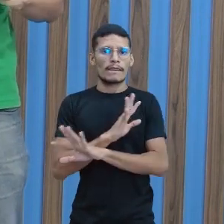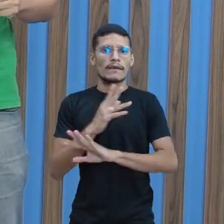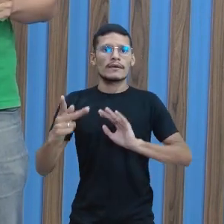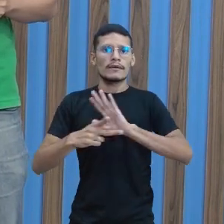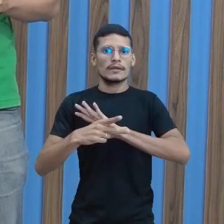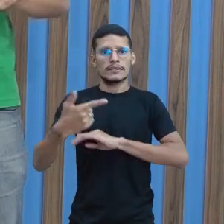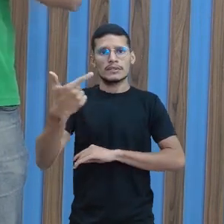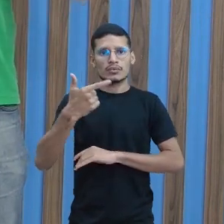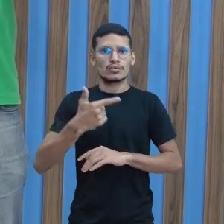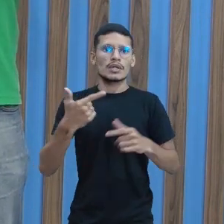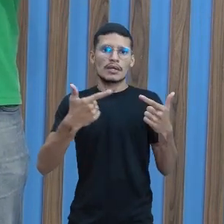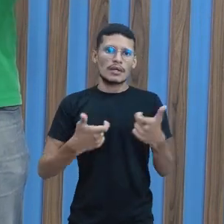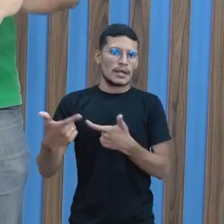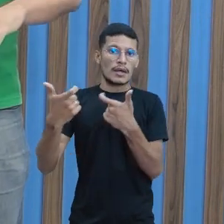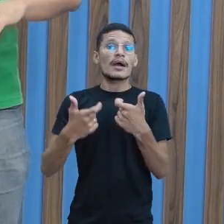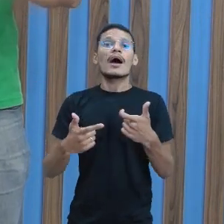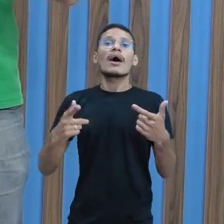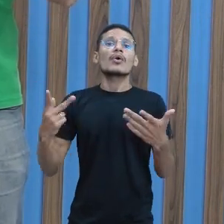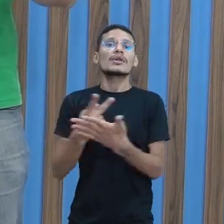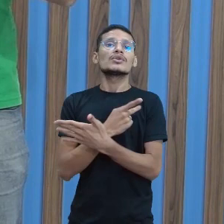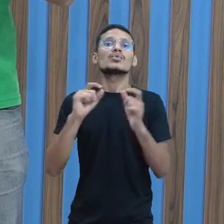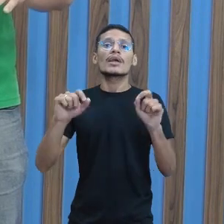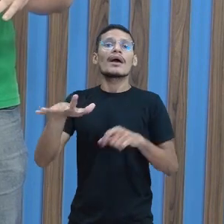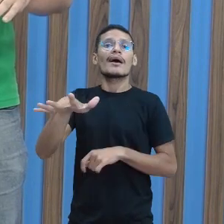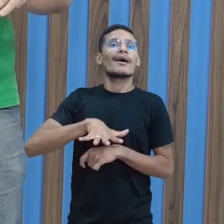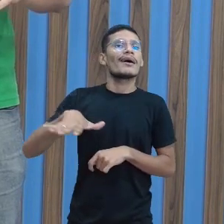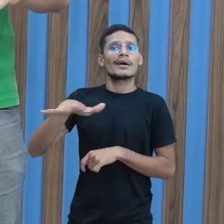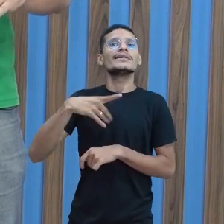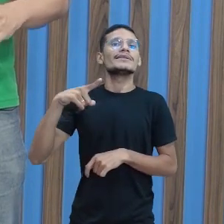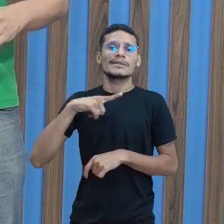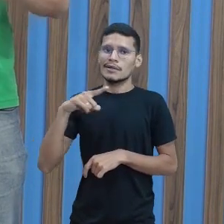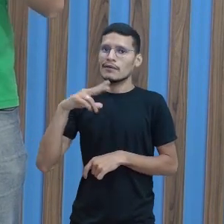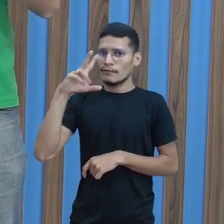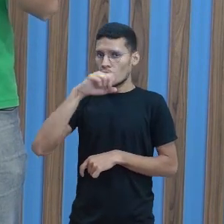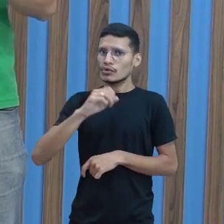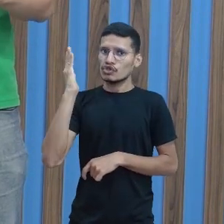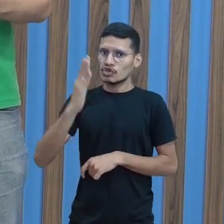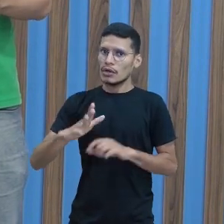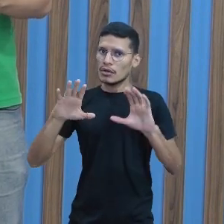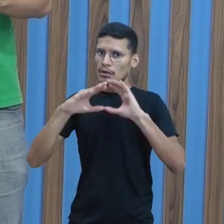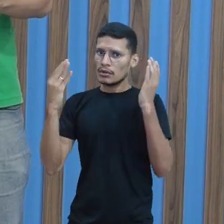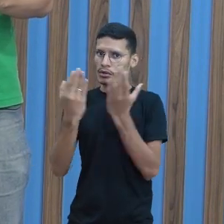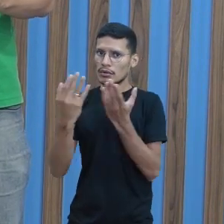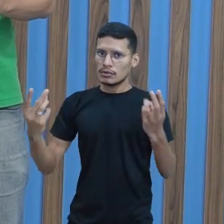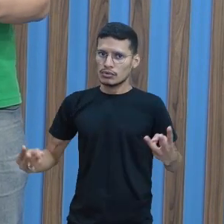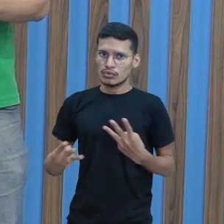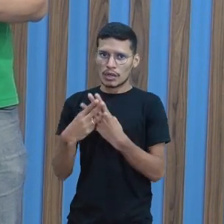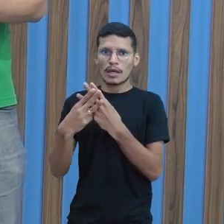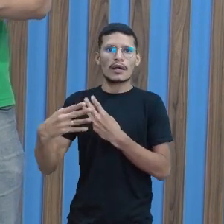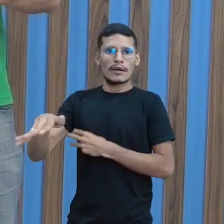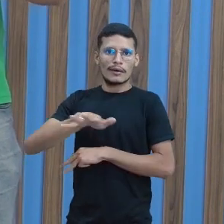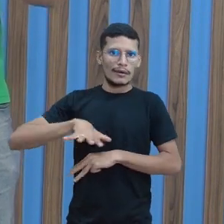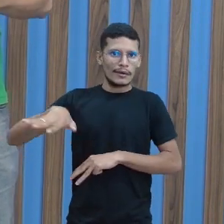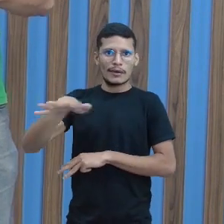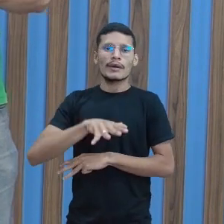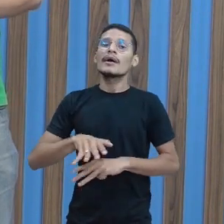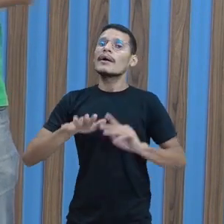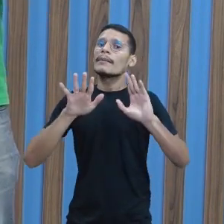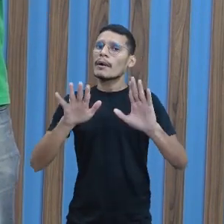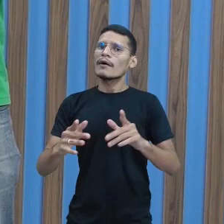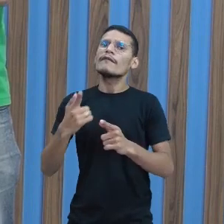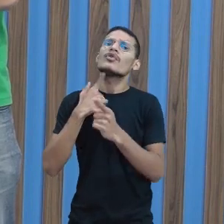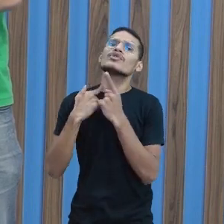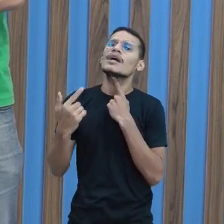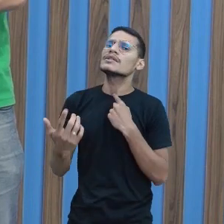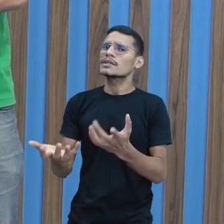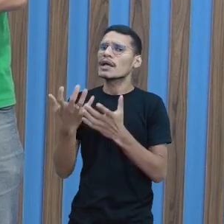naquela região já existia uma forte presença, né, da comunidade judaica, tá certo? Um desejo de